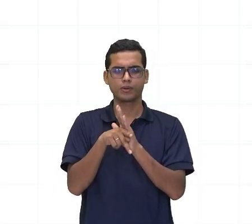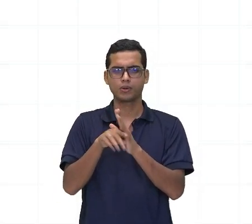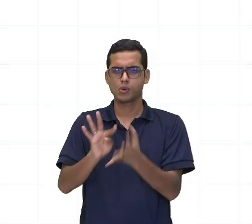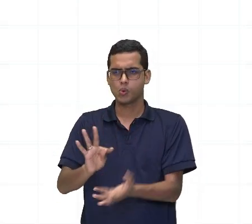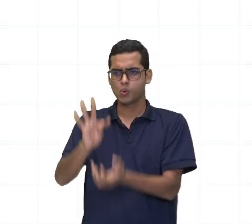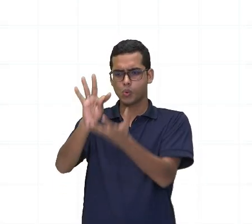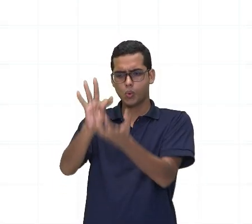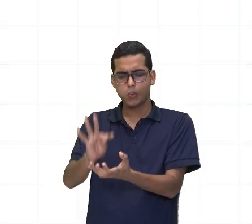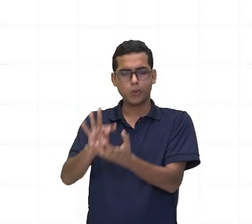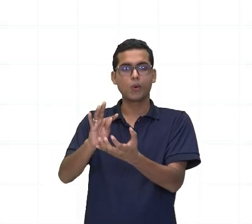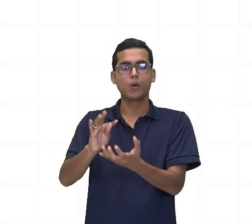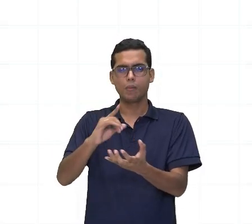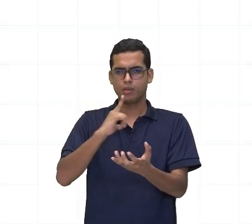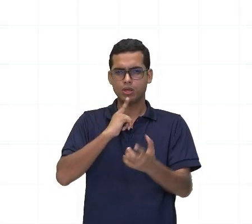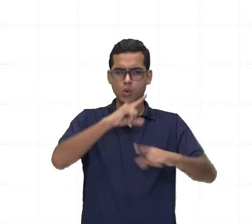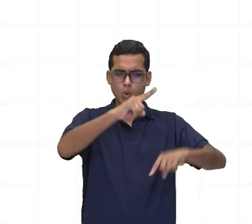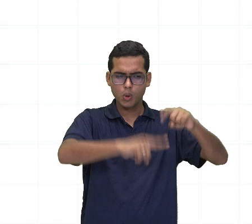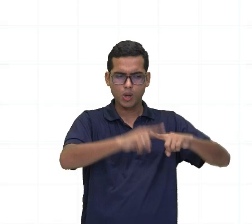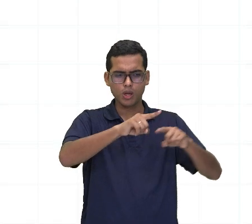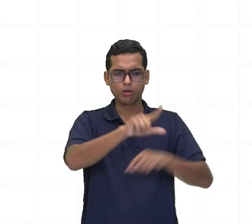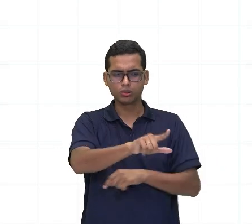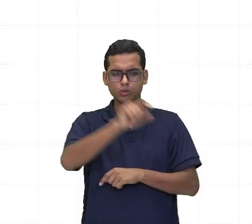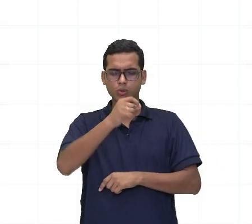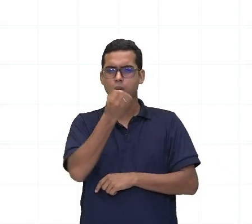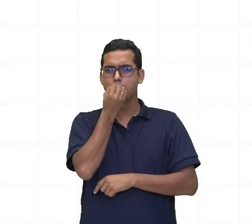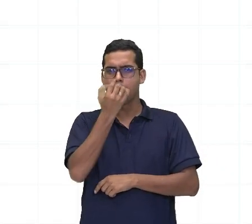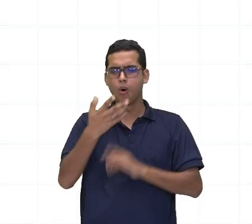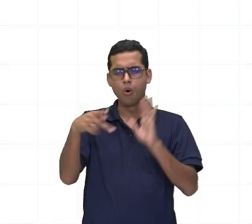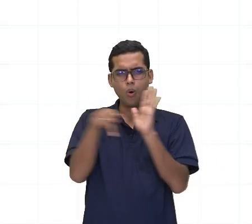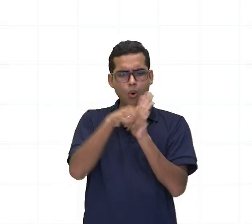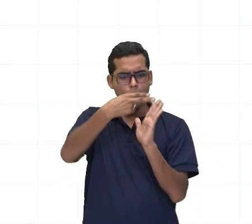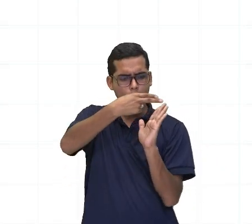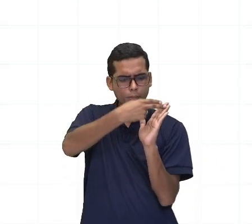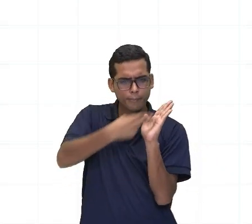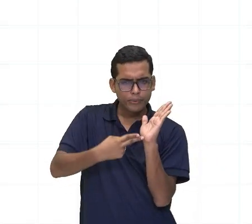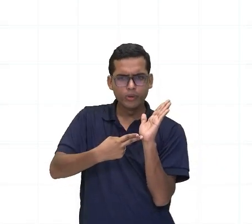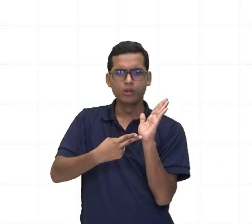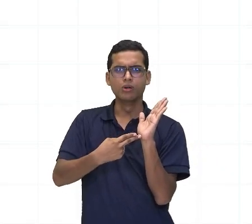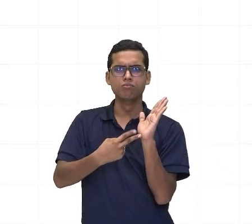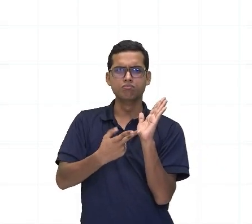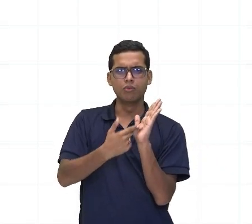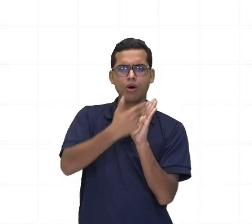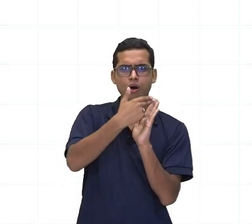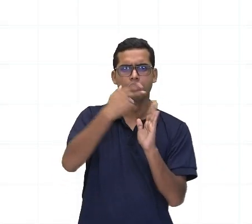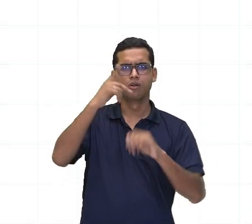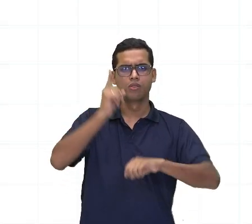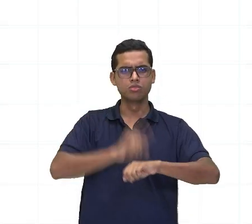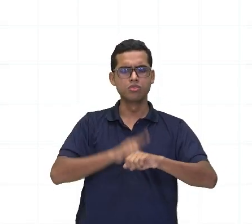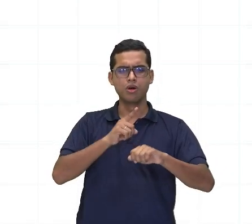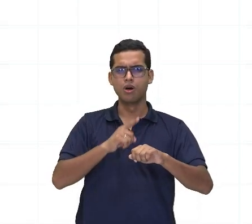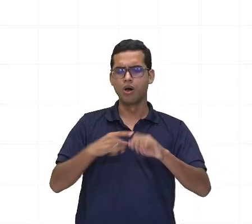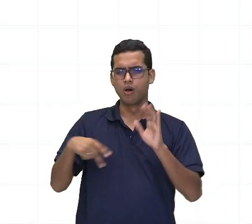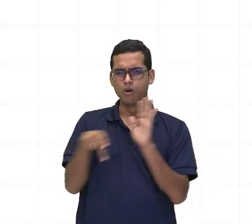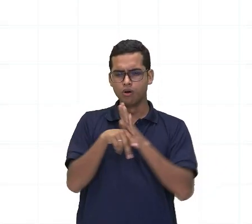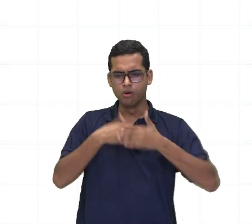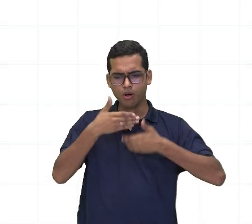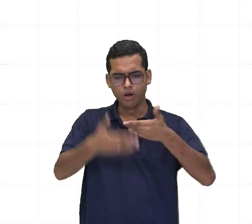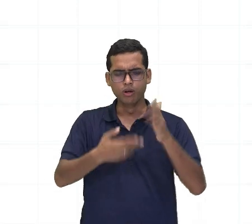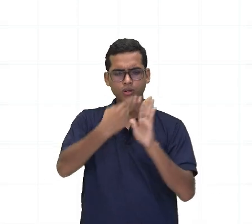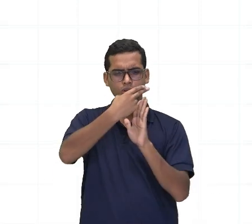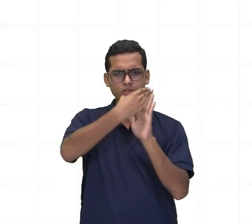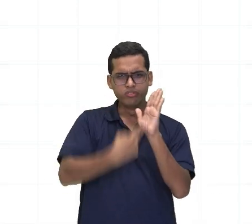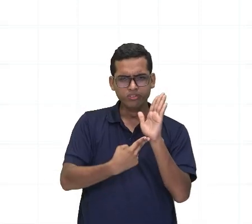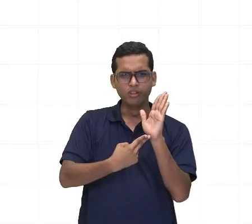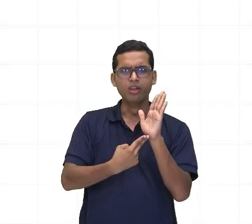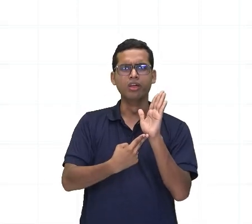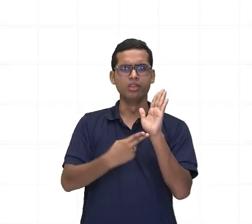um material onde a lâmina, né, utilizada, imagina, dentro de um procedimento cirúrgico,